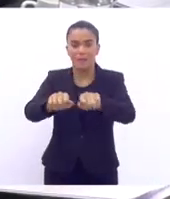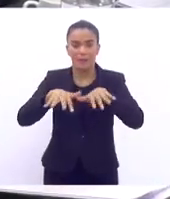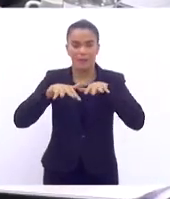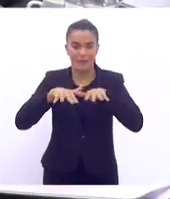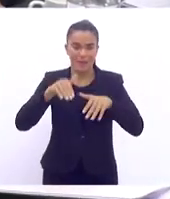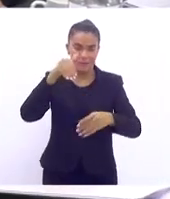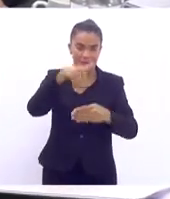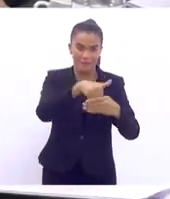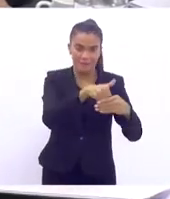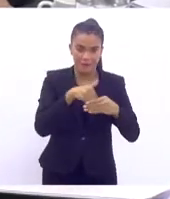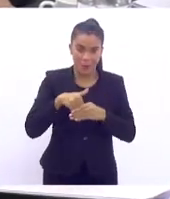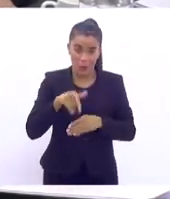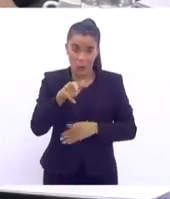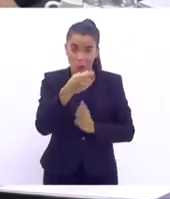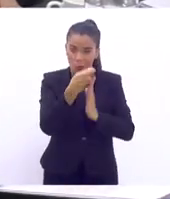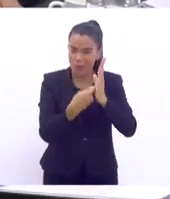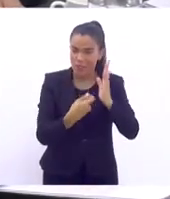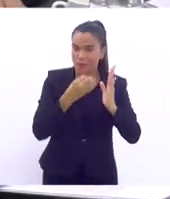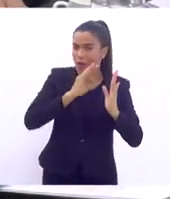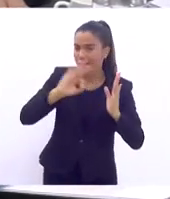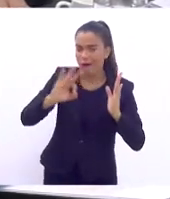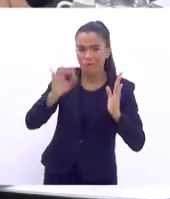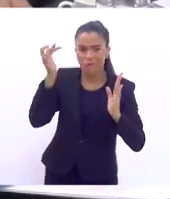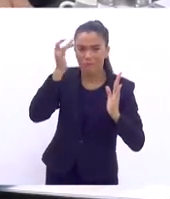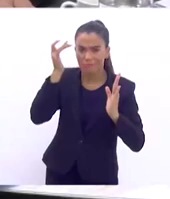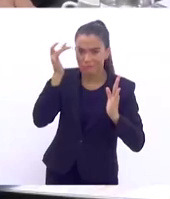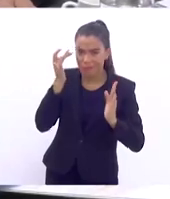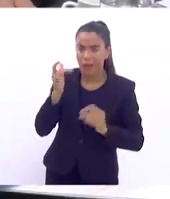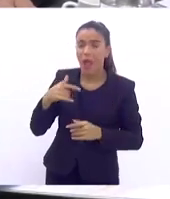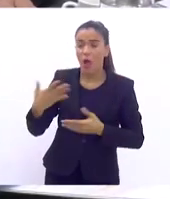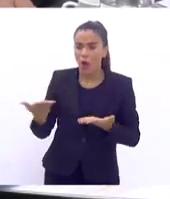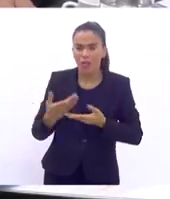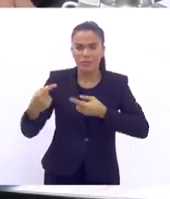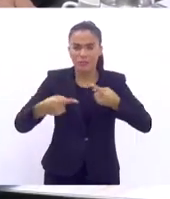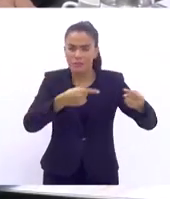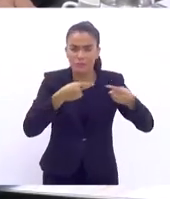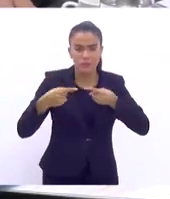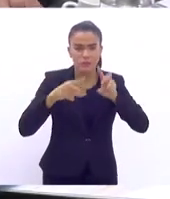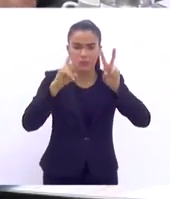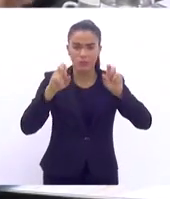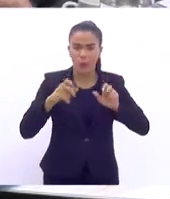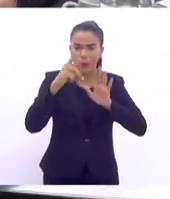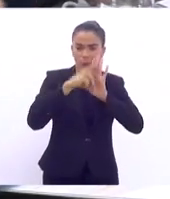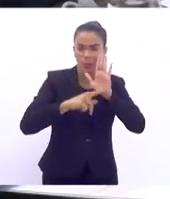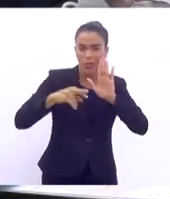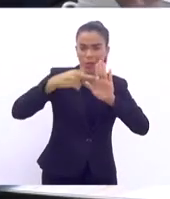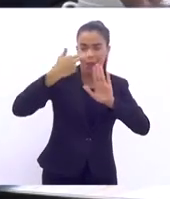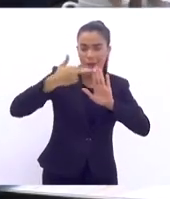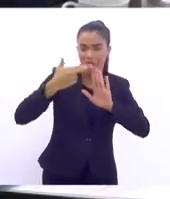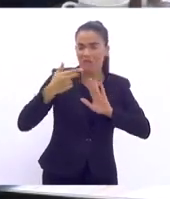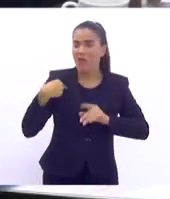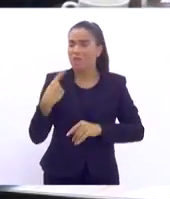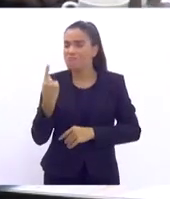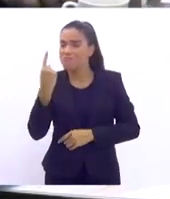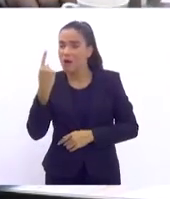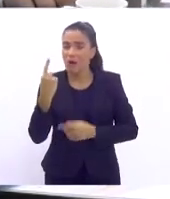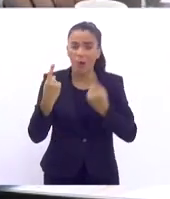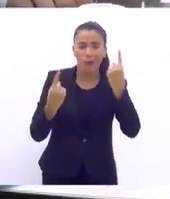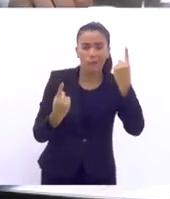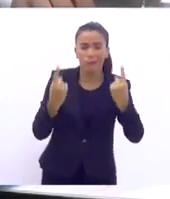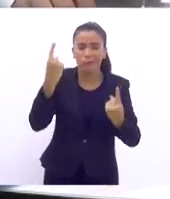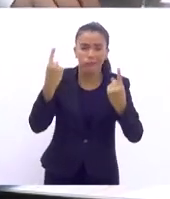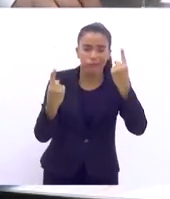como o texto já é muito maduro e acredito eu que fruto das discussões aqui agora surgiram apenas uma questão ou outra a gente consegue